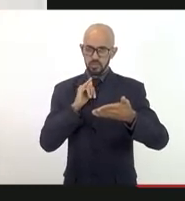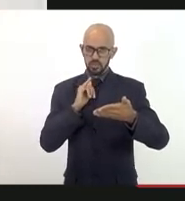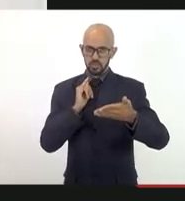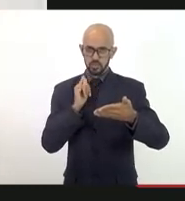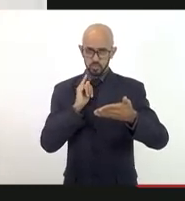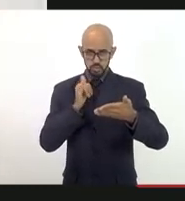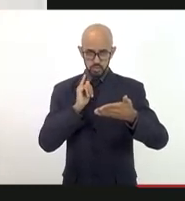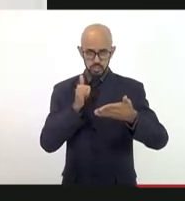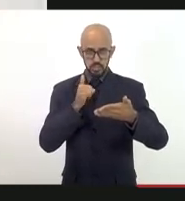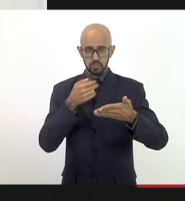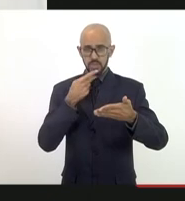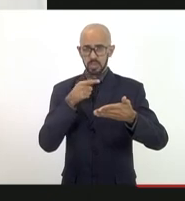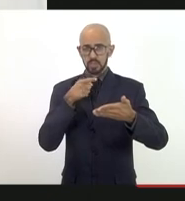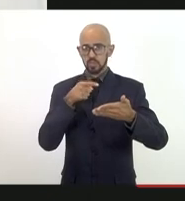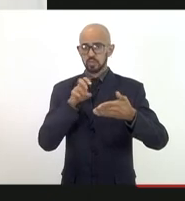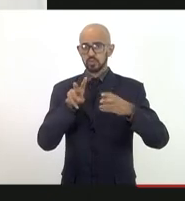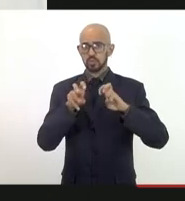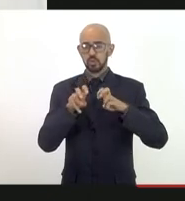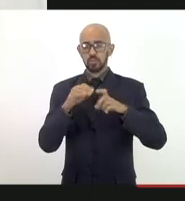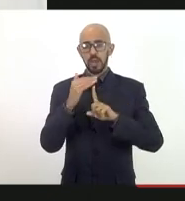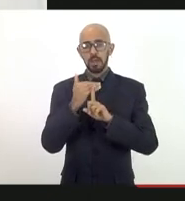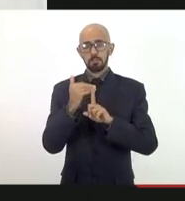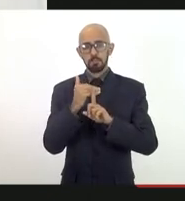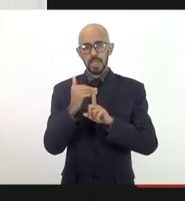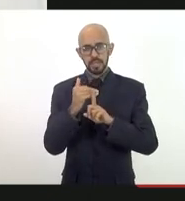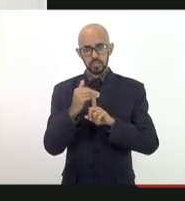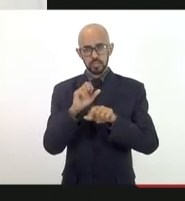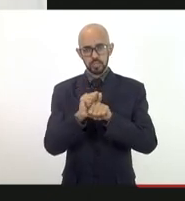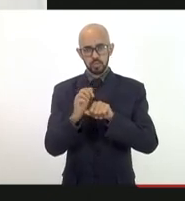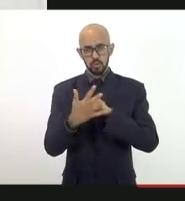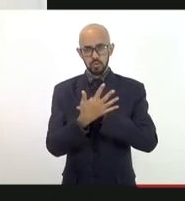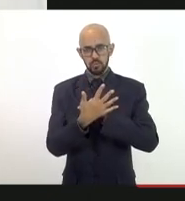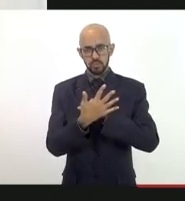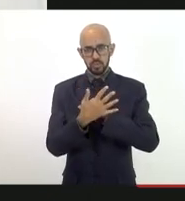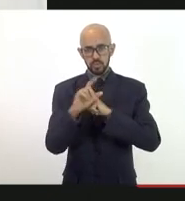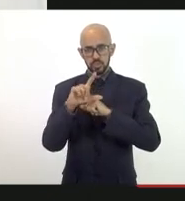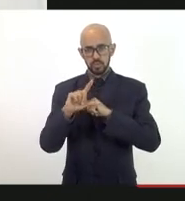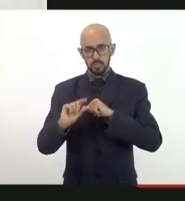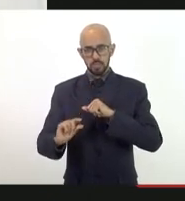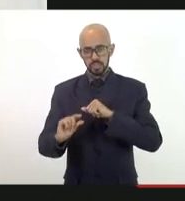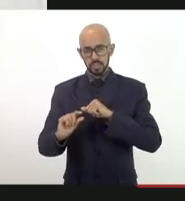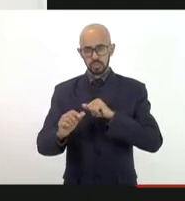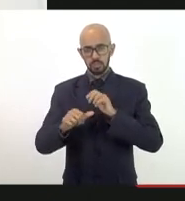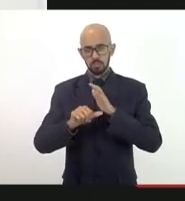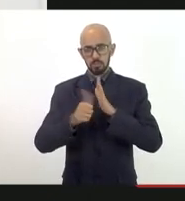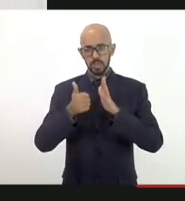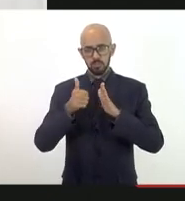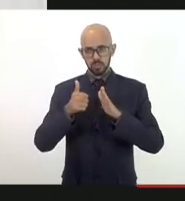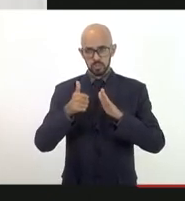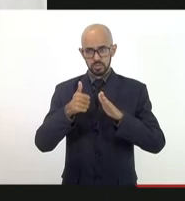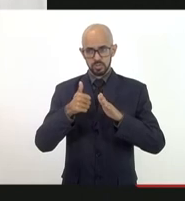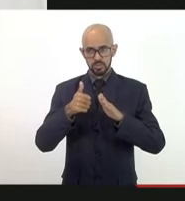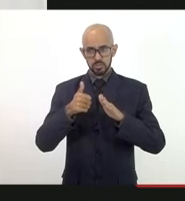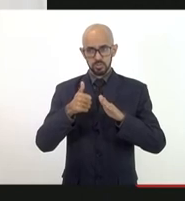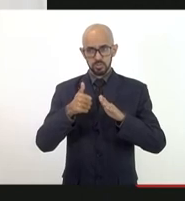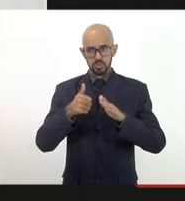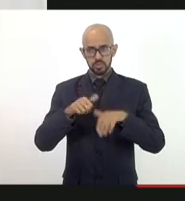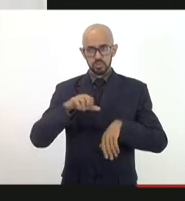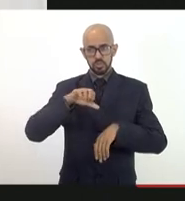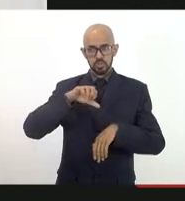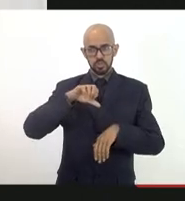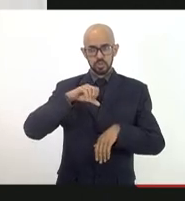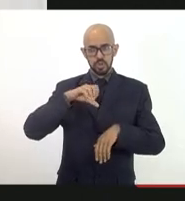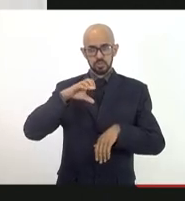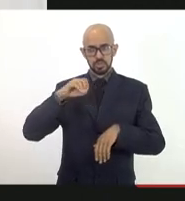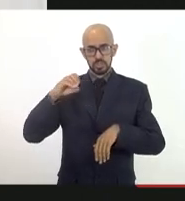elas destacavam que a média móvel de mortes por Covid, né, pela pandemia, tinha baixado pela primeira vez de 900